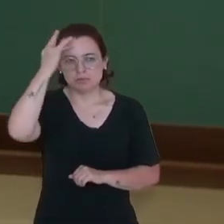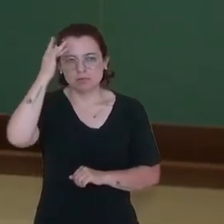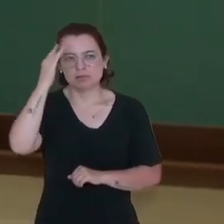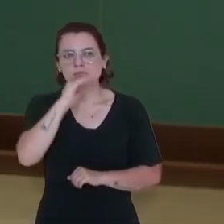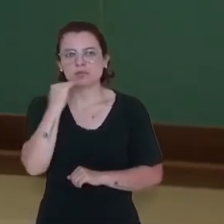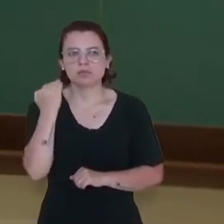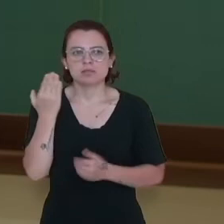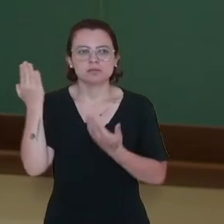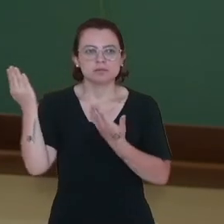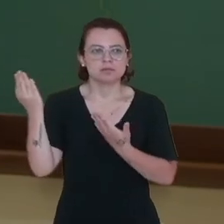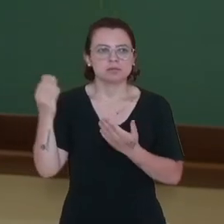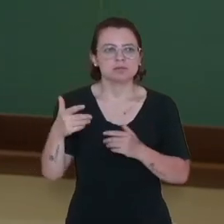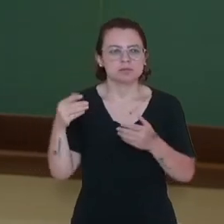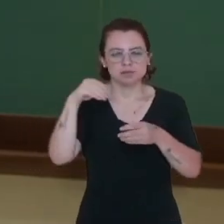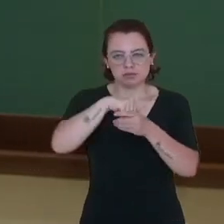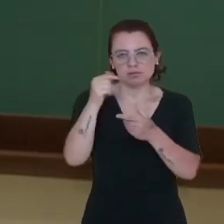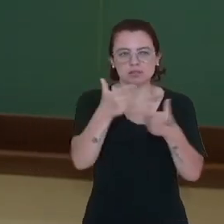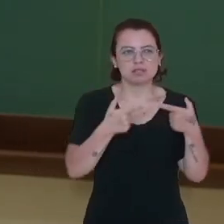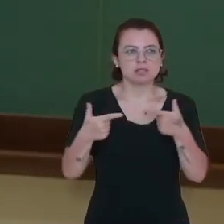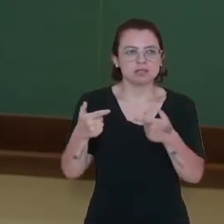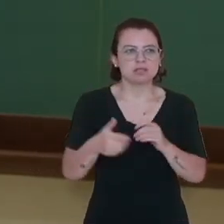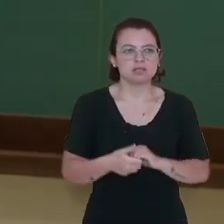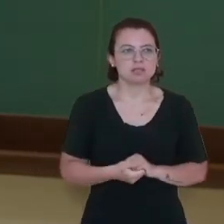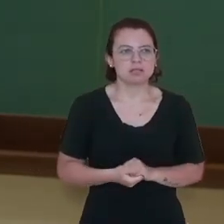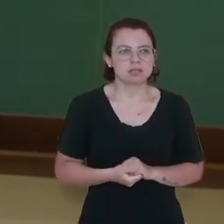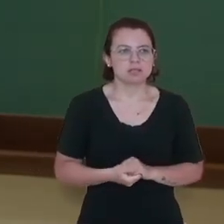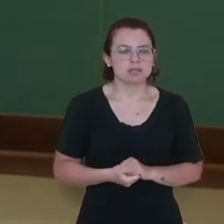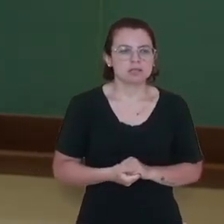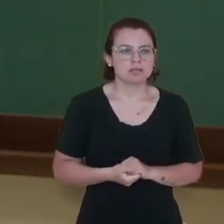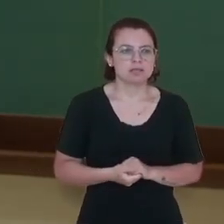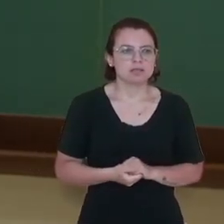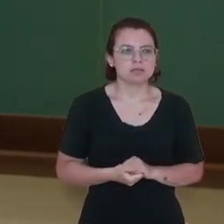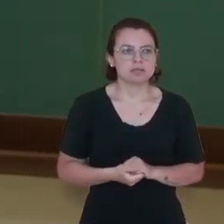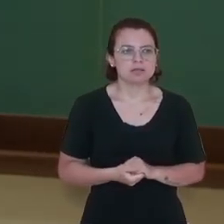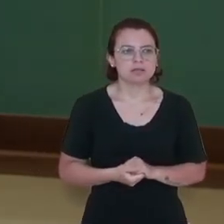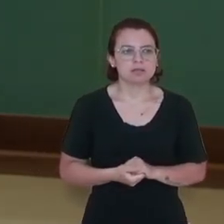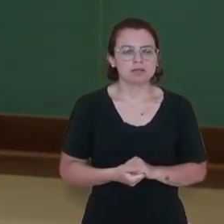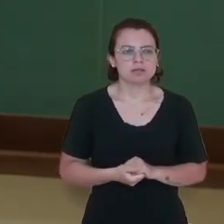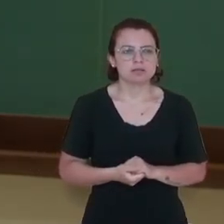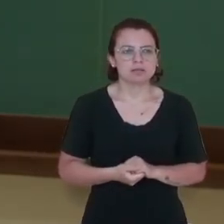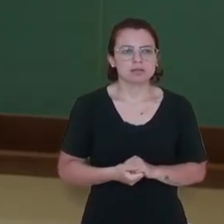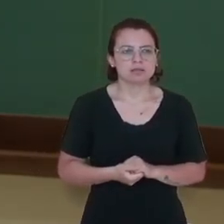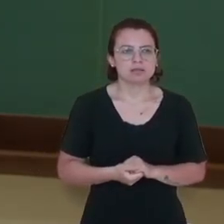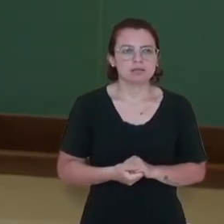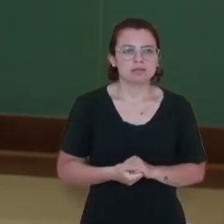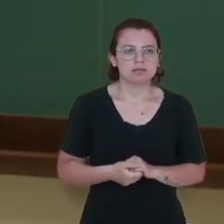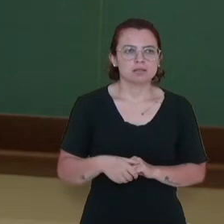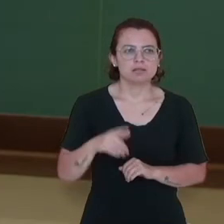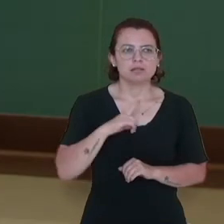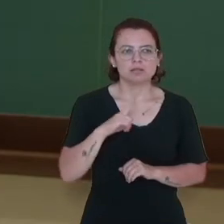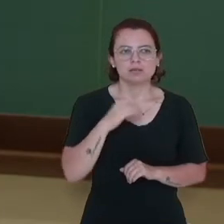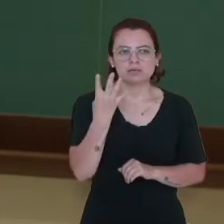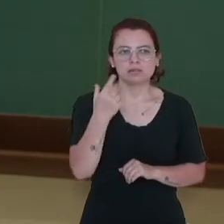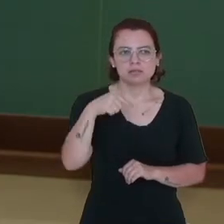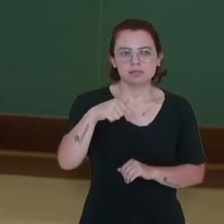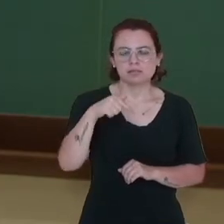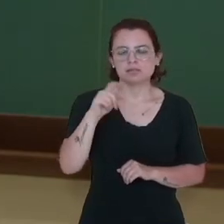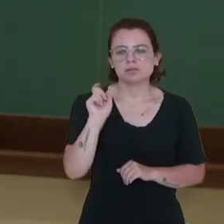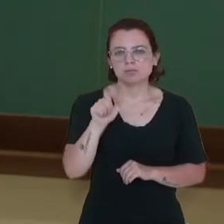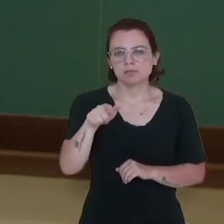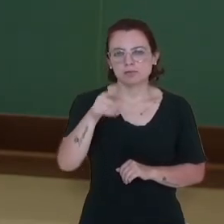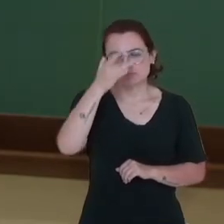né, nessa situação aí de guerra. E entre eles, né, 47 mil vítimas aí civis.